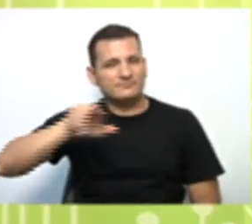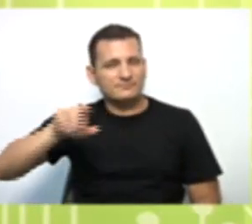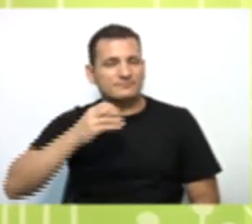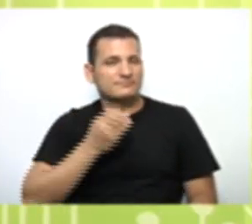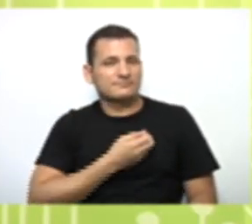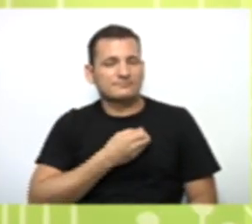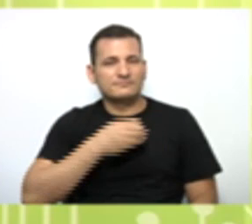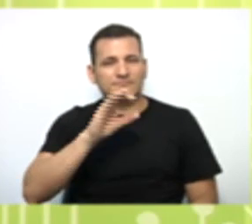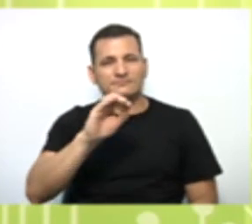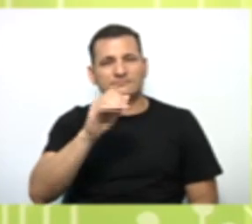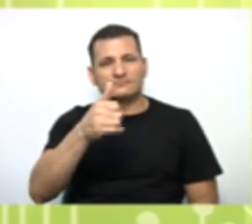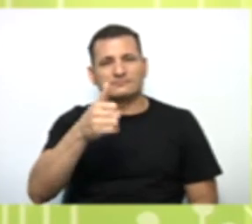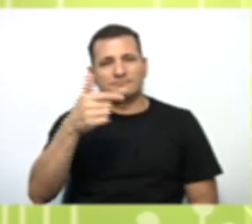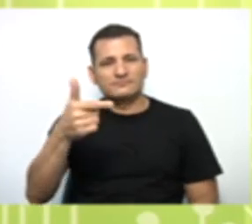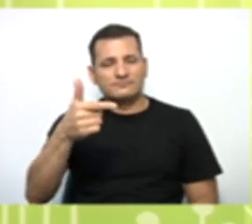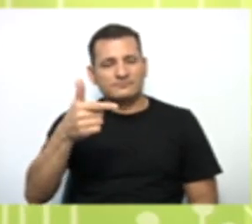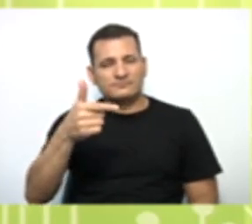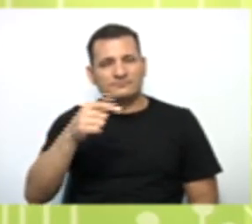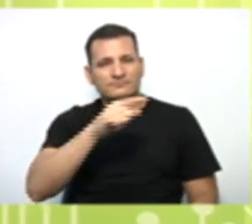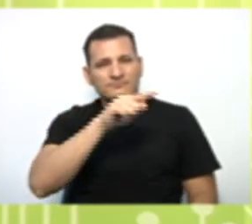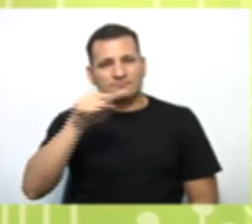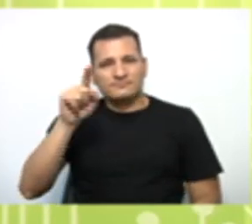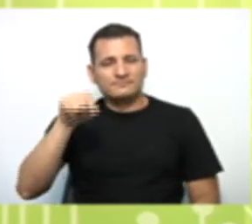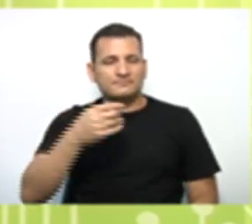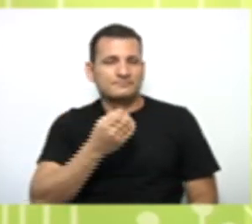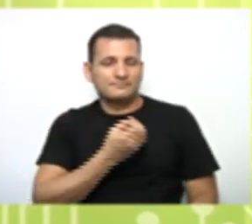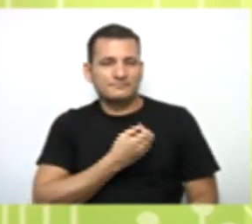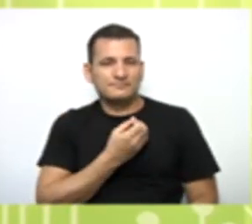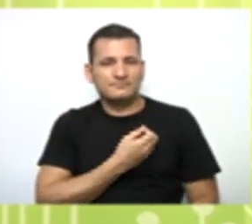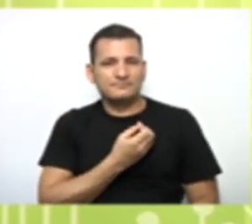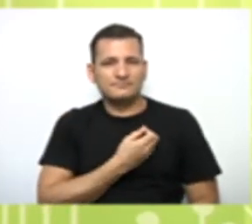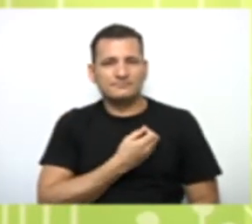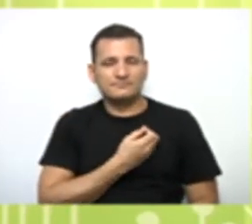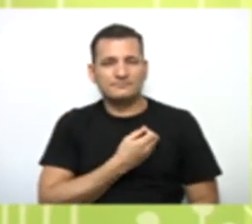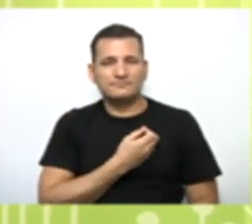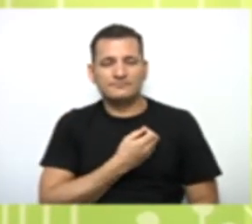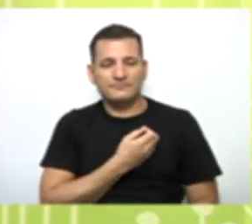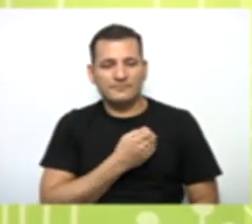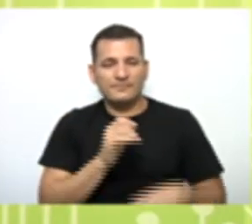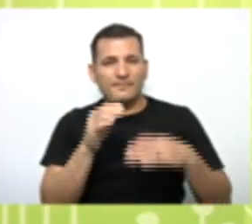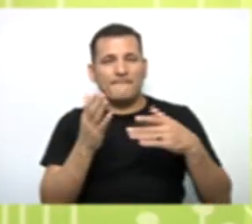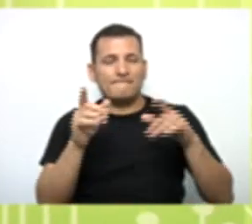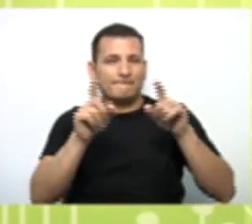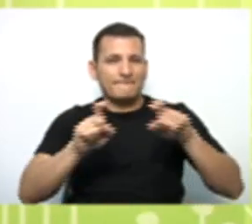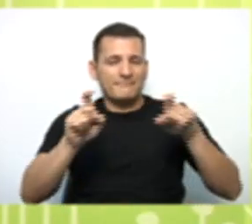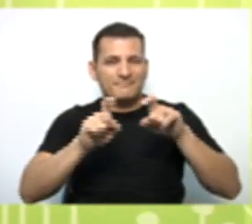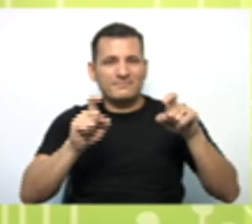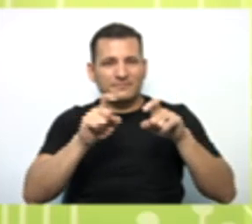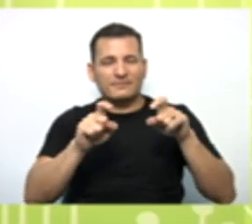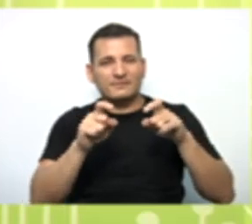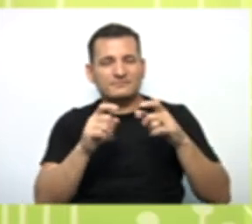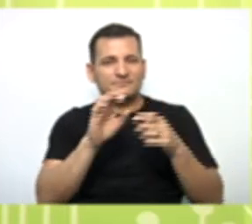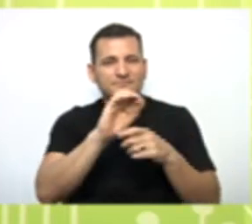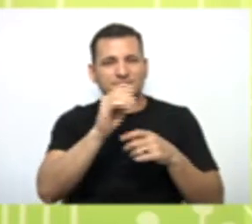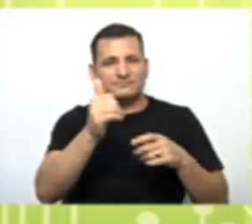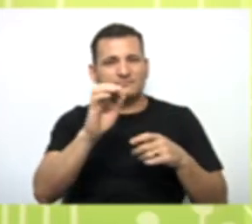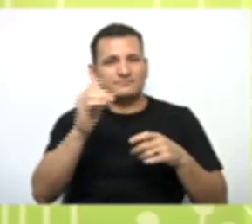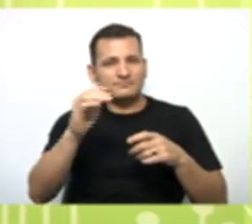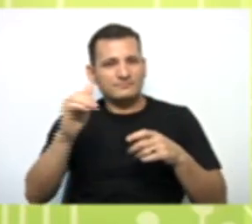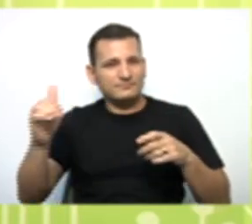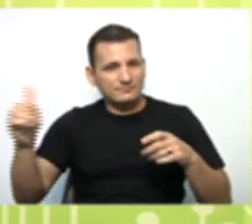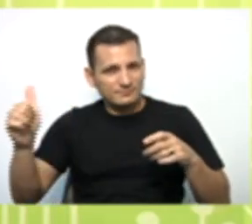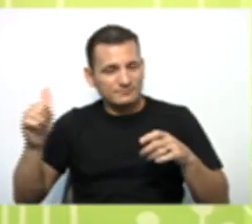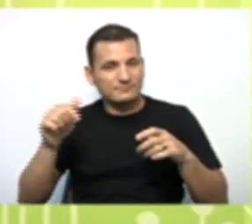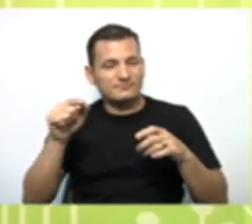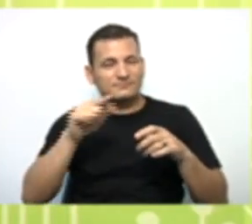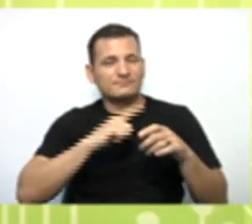F, 0, 1, 2, é que ali são números, né? Então o computador, para não ficar digitando 0, 1, 0, 1, ele